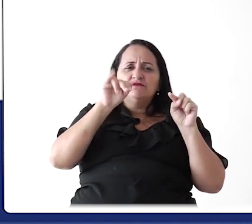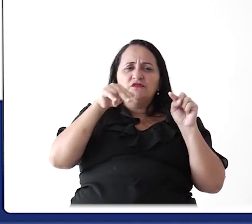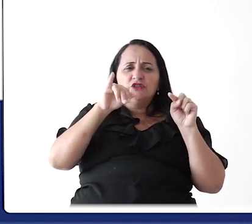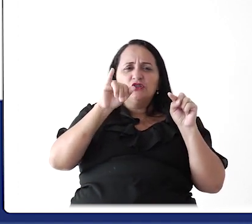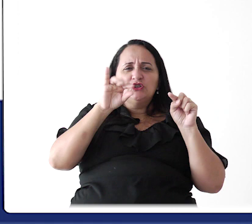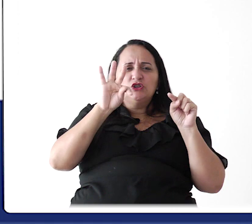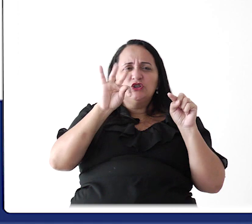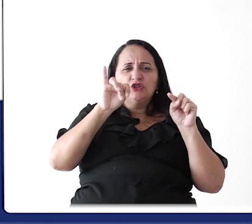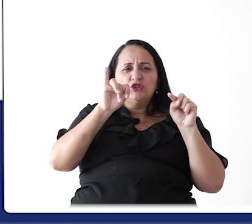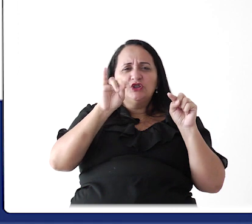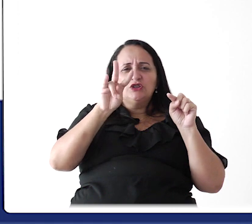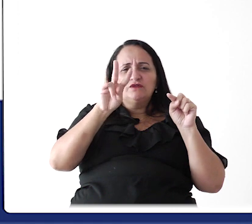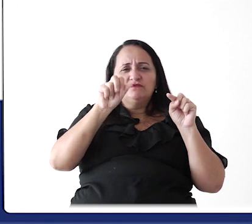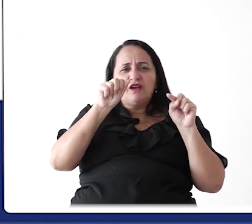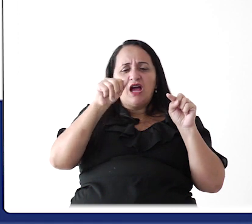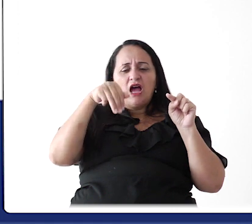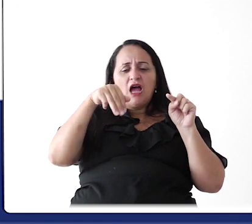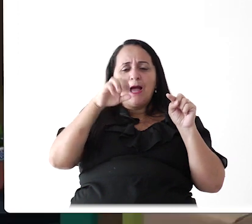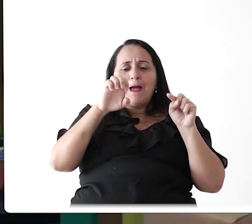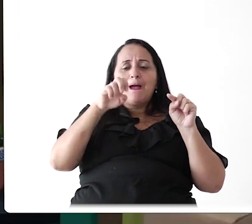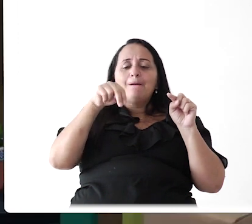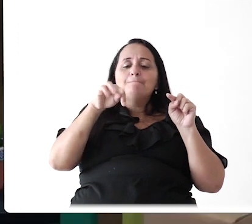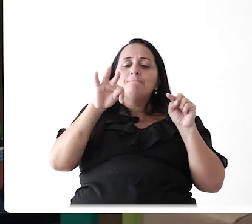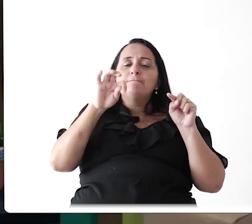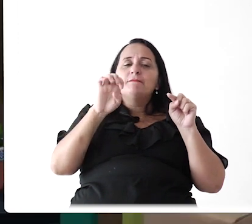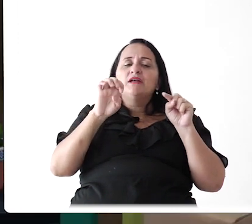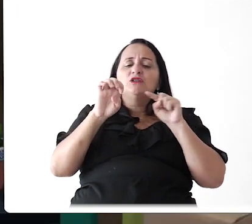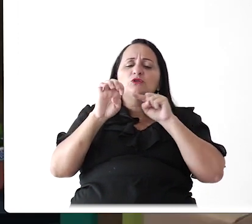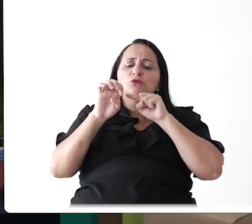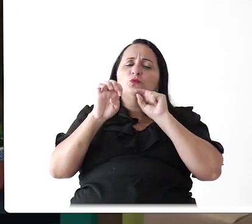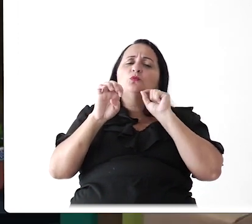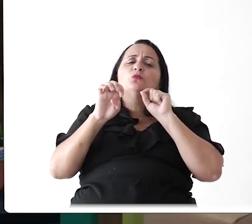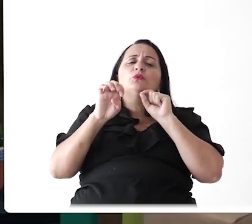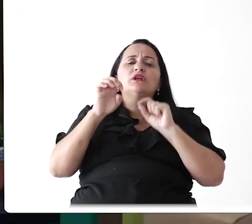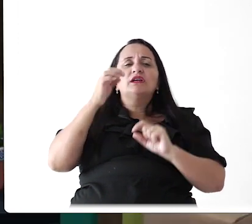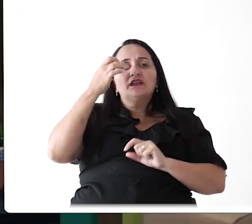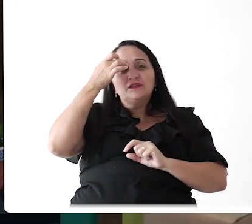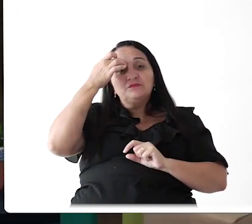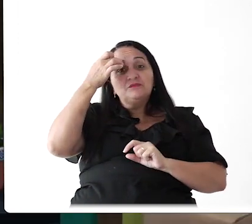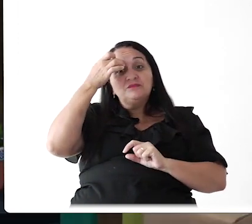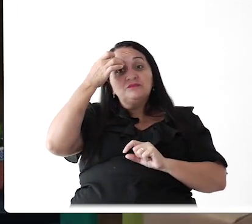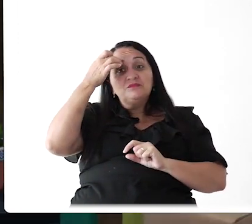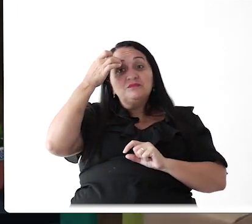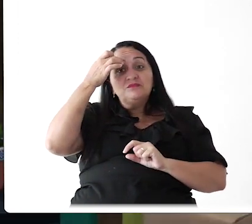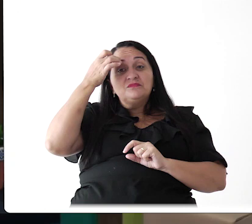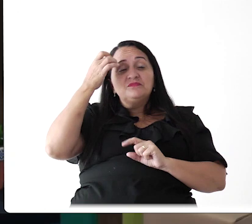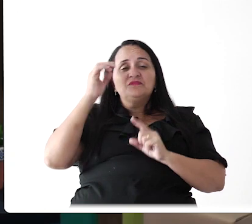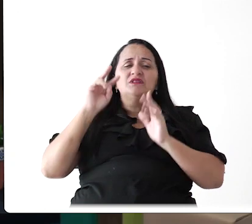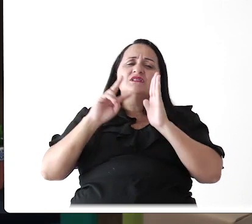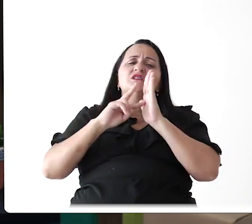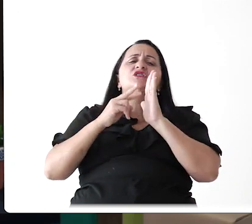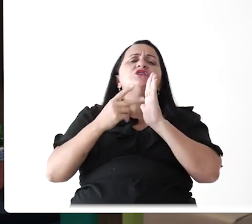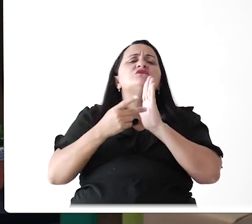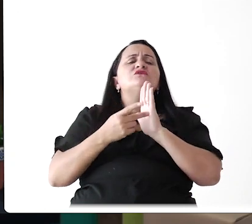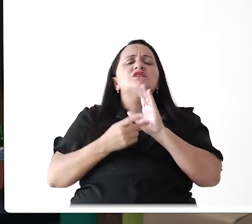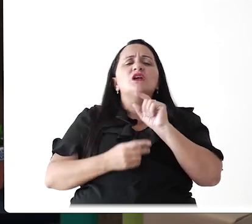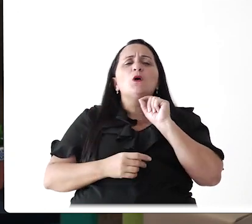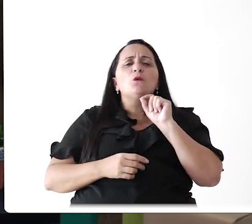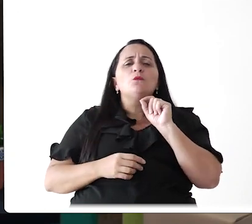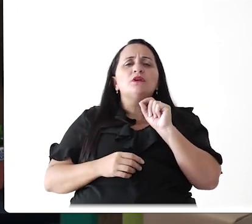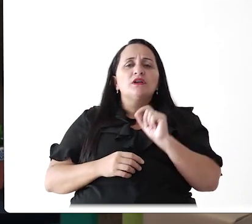definitivamente, o que é que indica essa palavra? Eu não preciso voltar ao texto, porque ele só quer essa